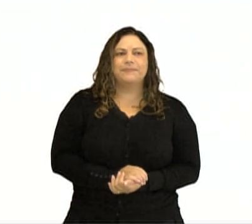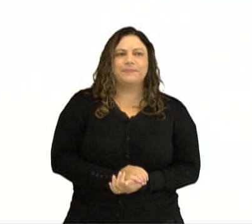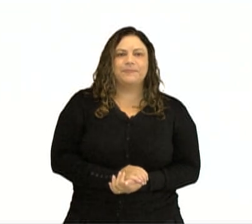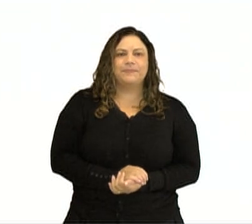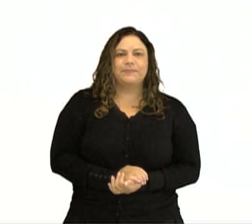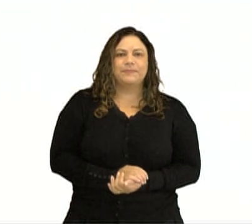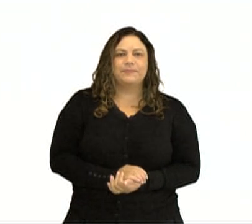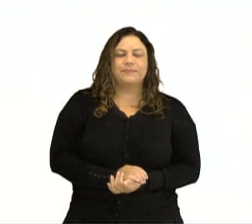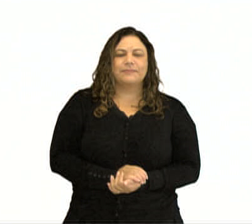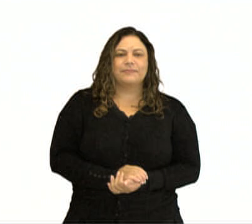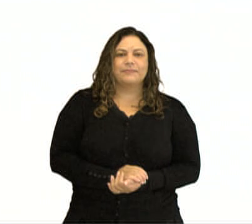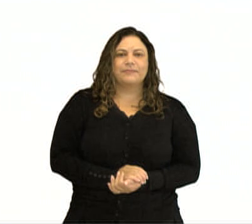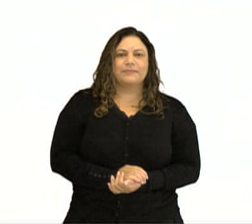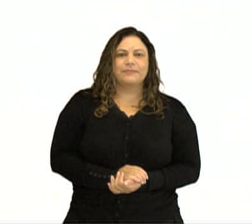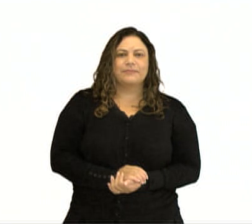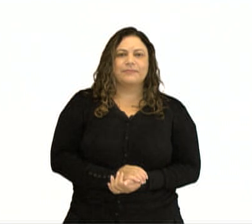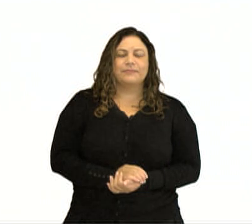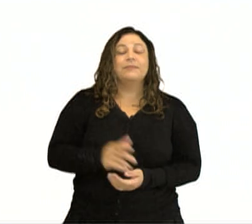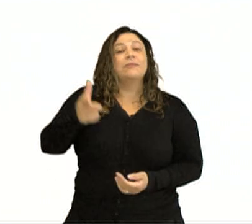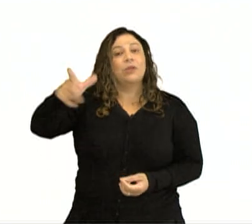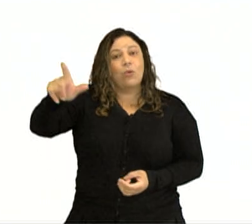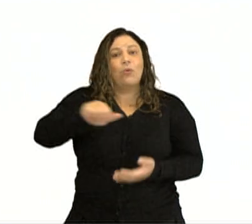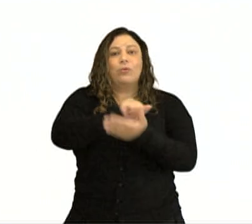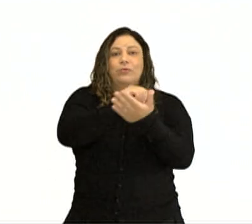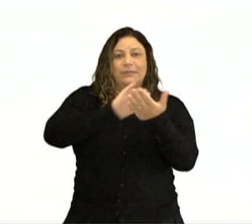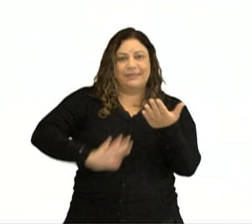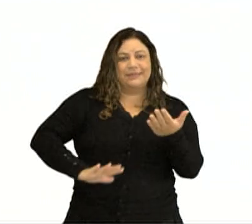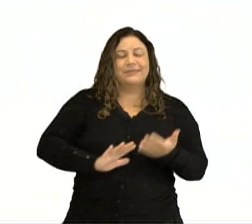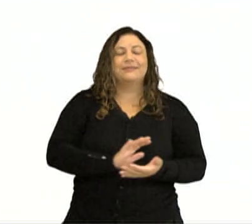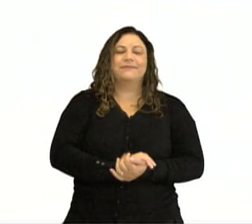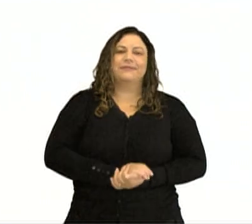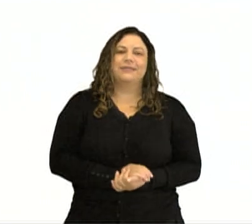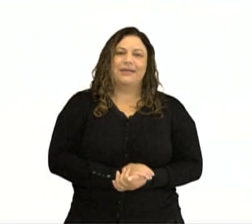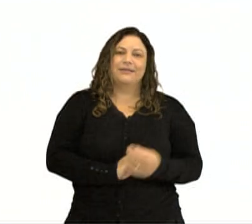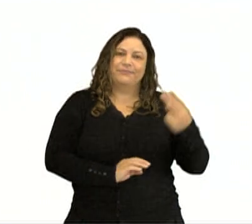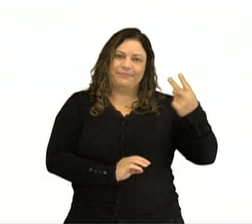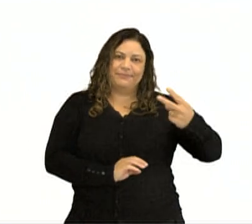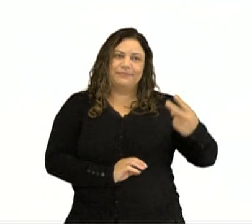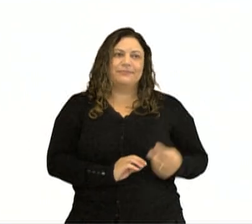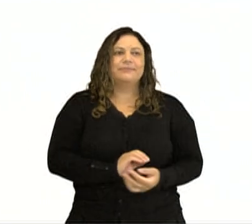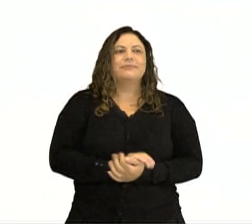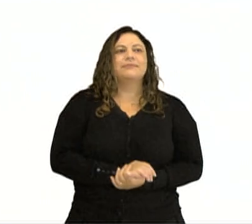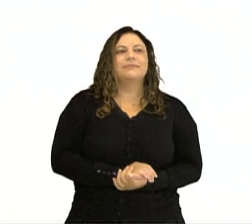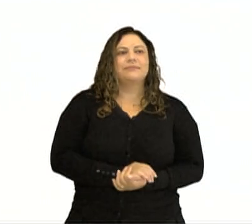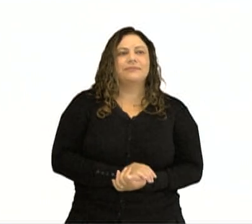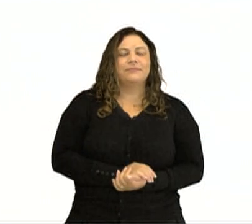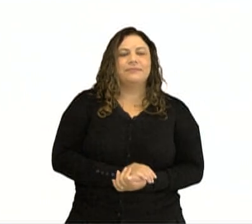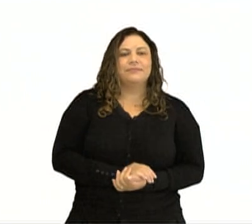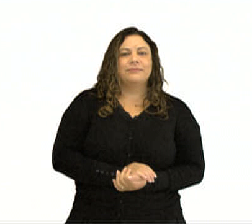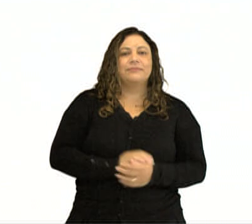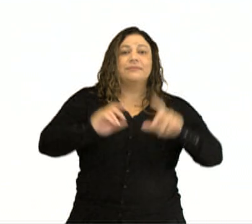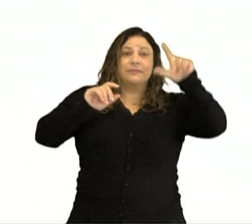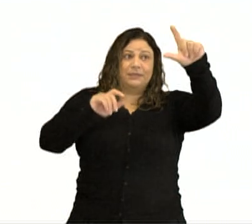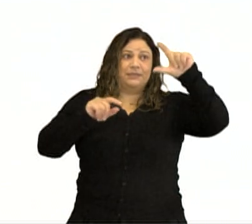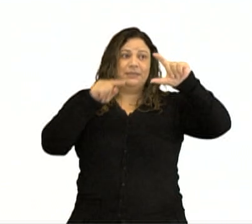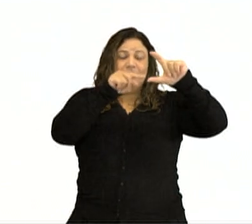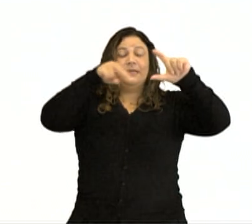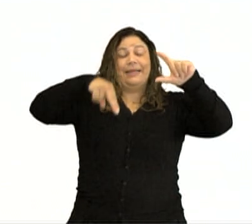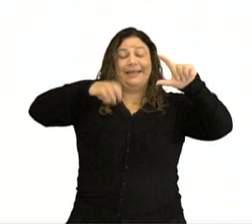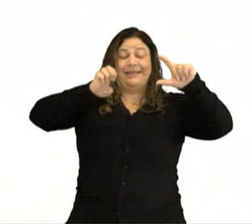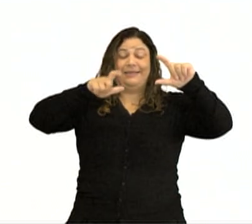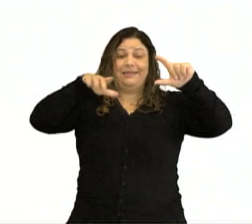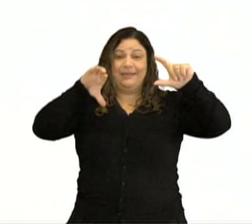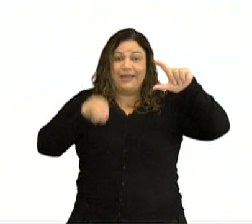E vamos na próxima atividade. Nossa atividade segunda aqui. Neco-neco parecia um louco.